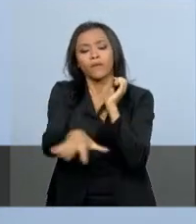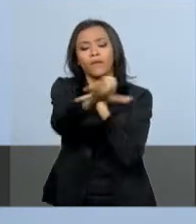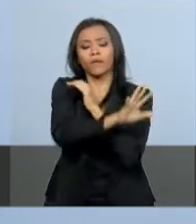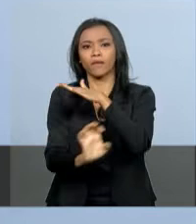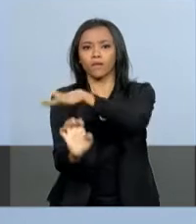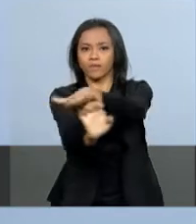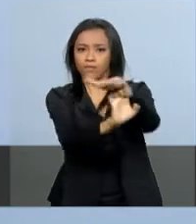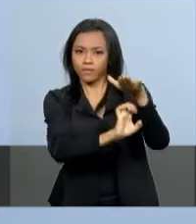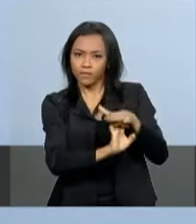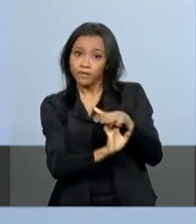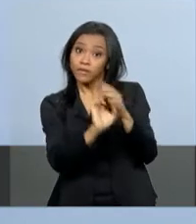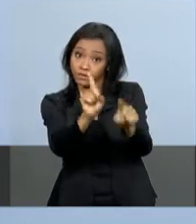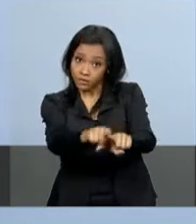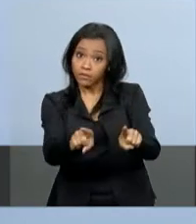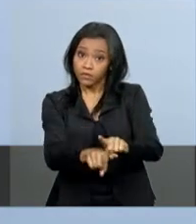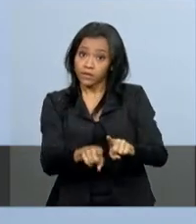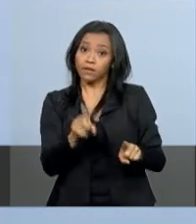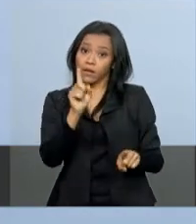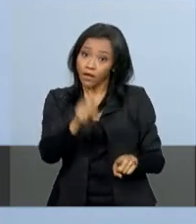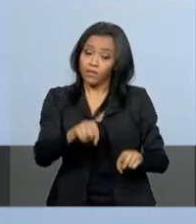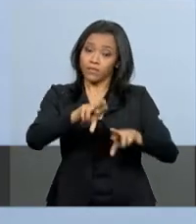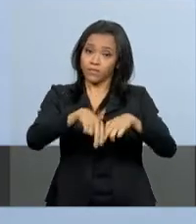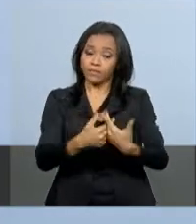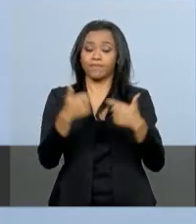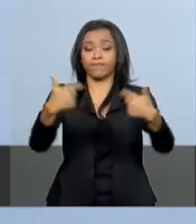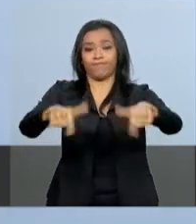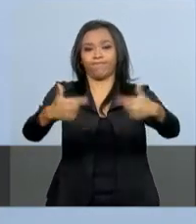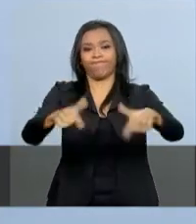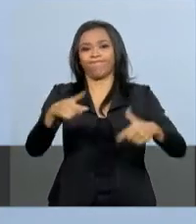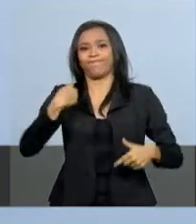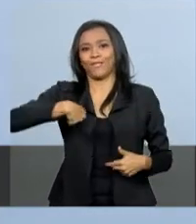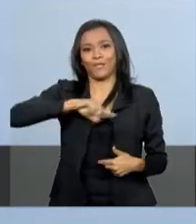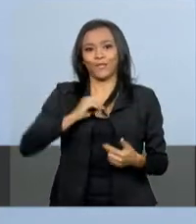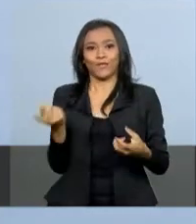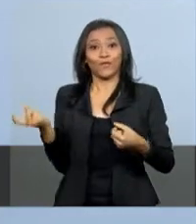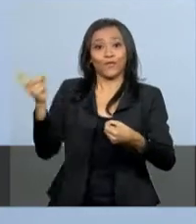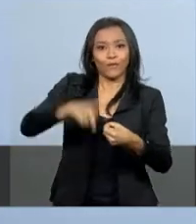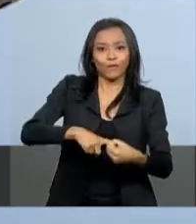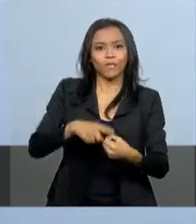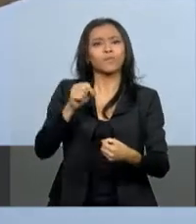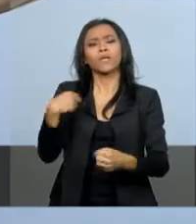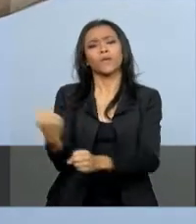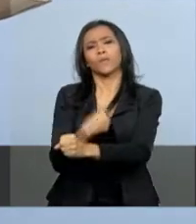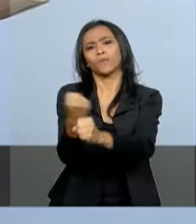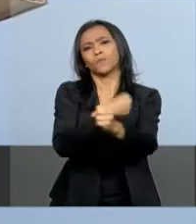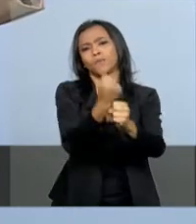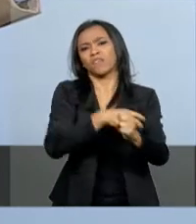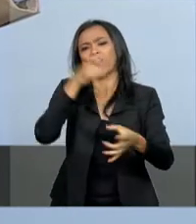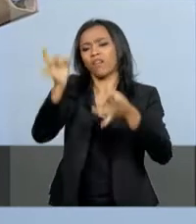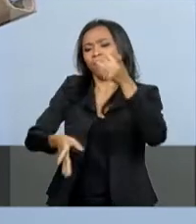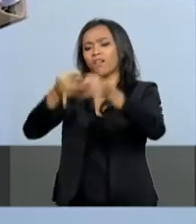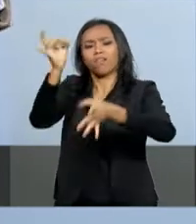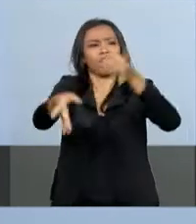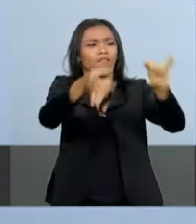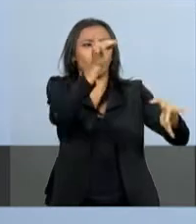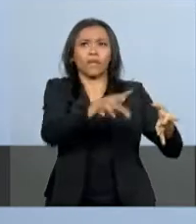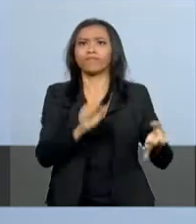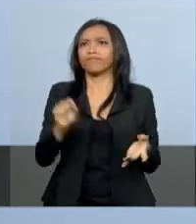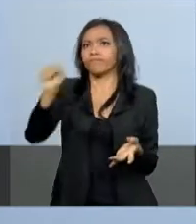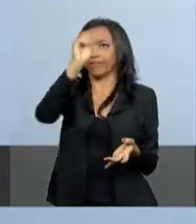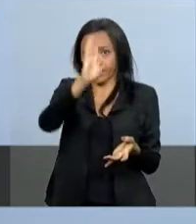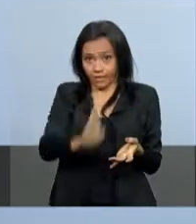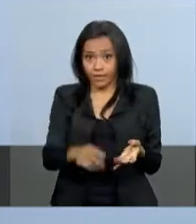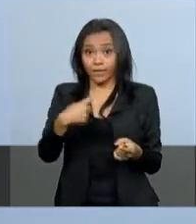em nome do emprego que nós retomamos tantas obras paralisadas tanto minha casa minha vida na